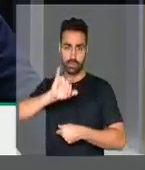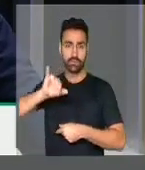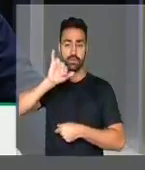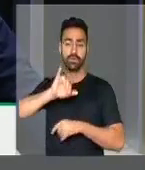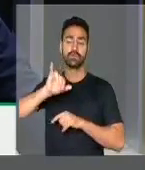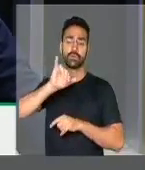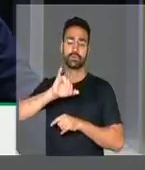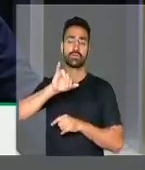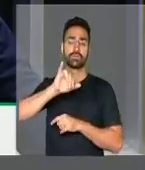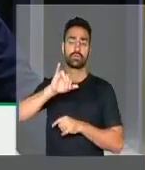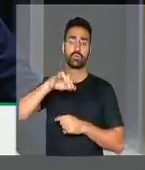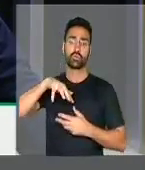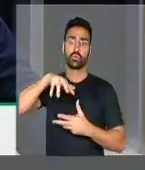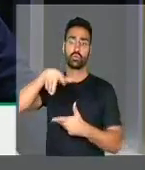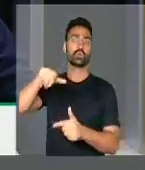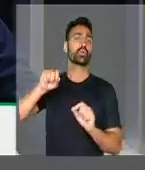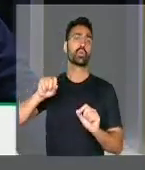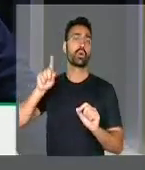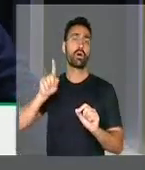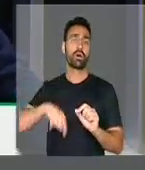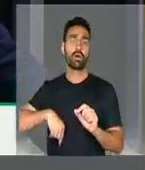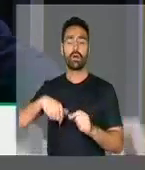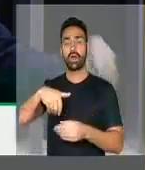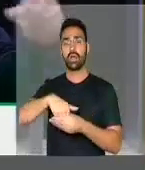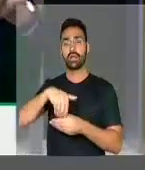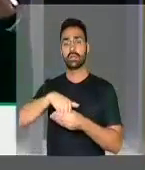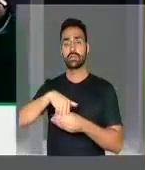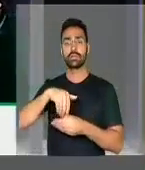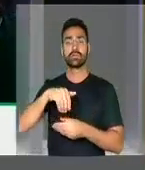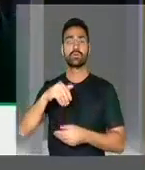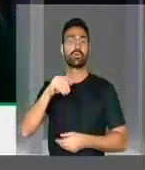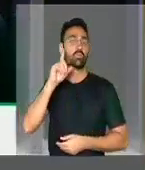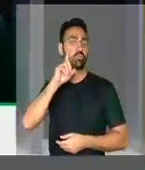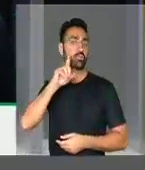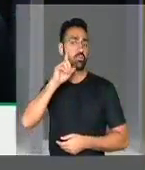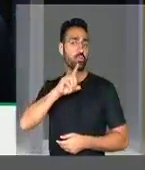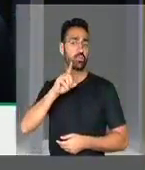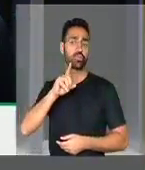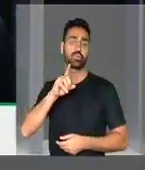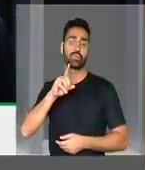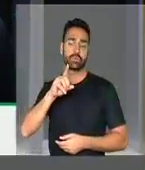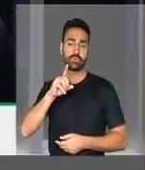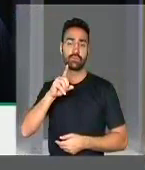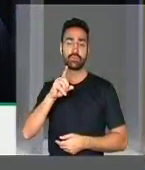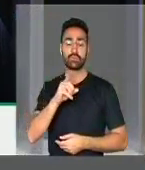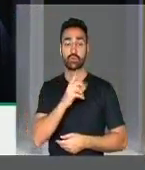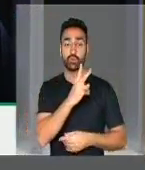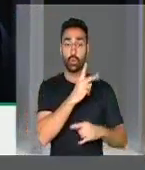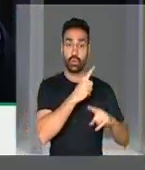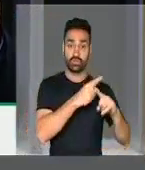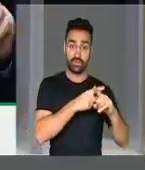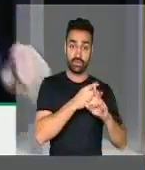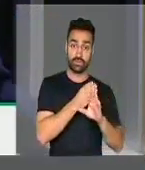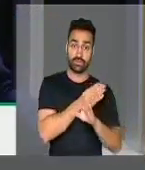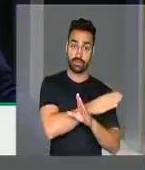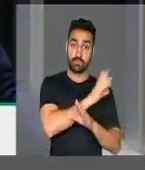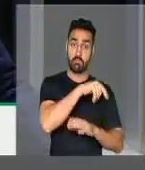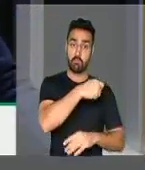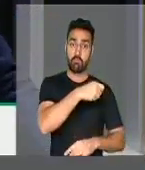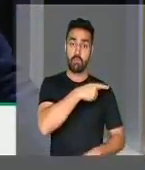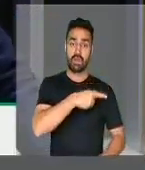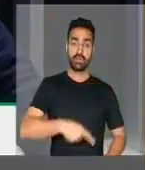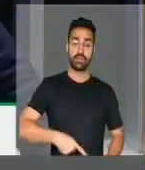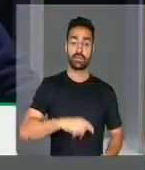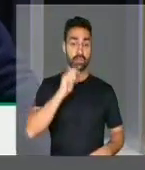o momento em que após dois mandatos de um presidente negro o